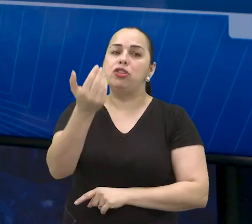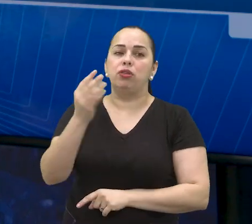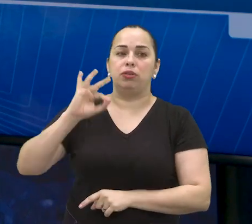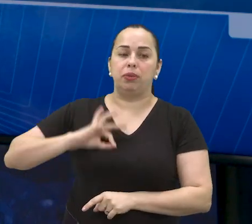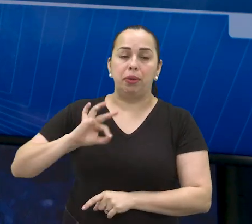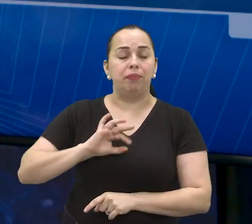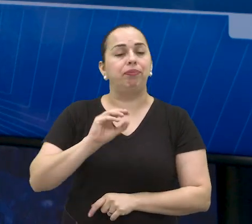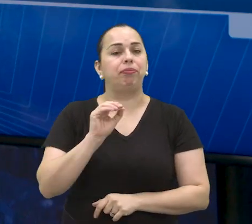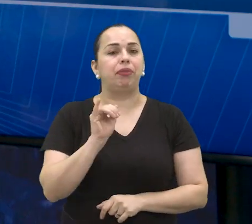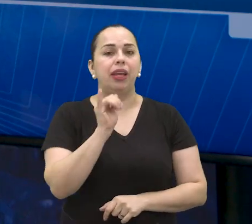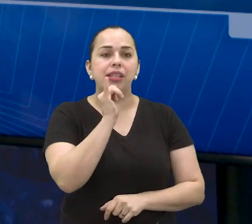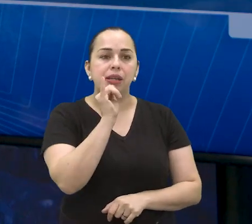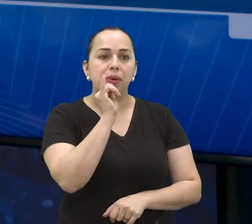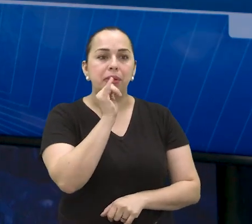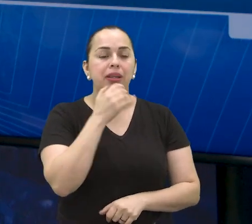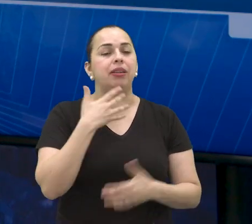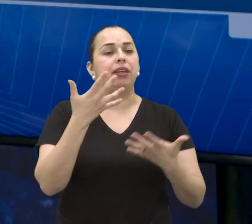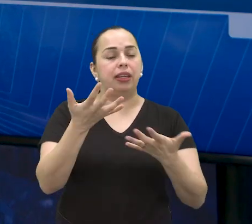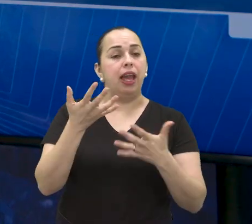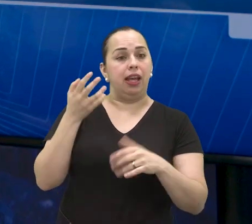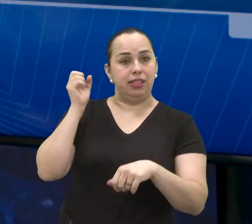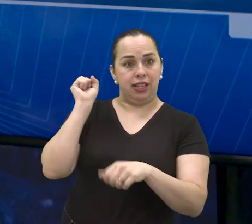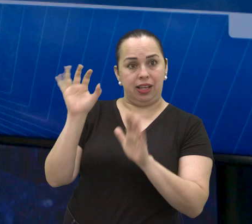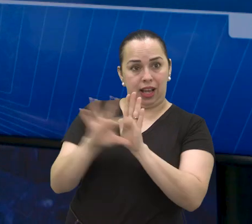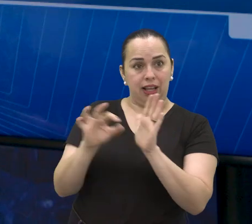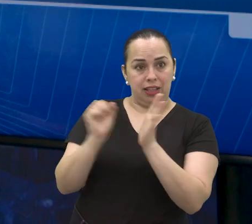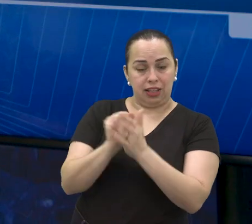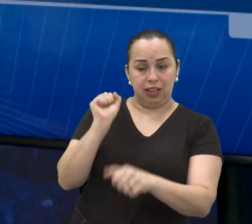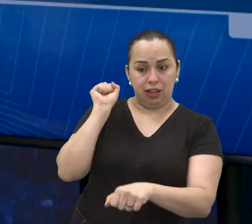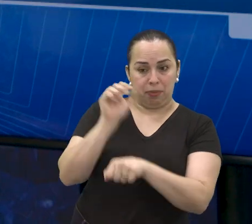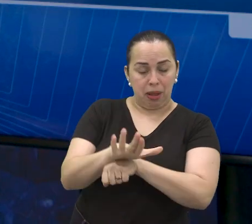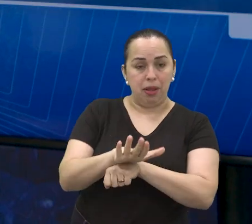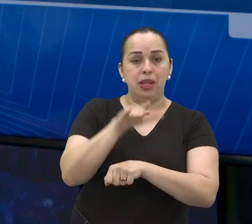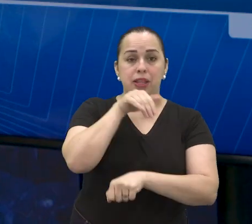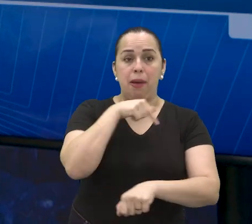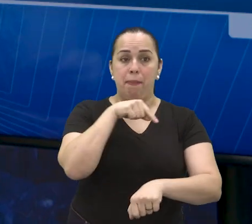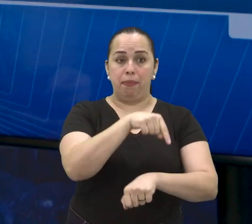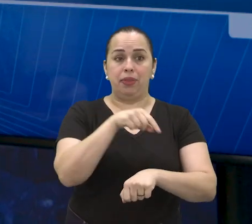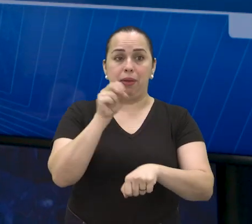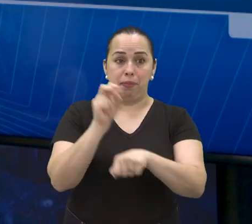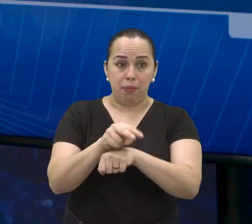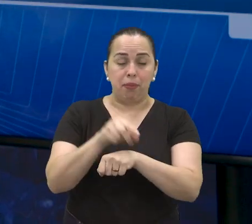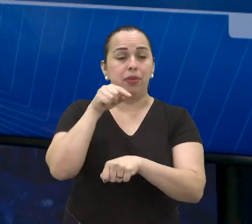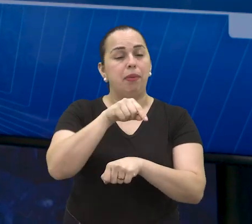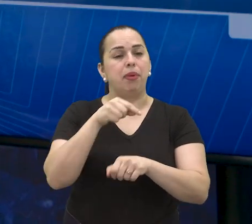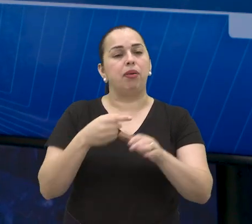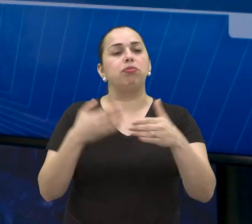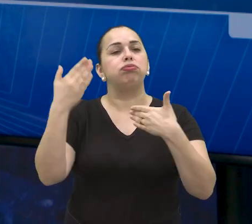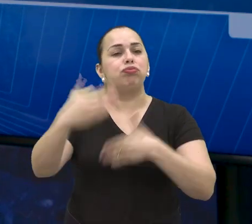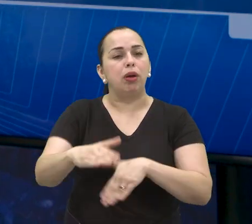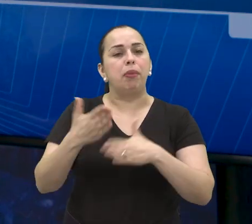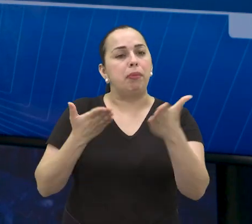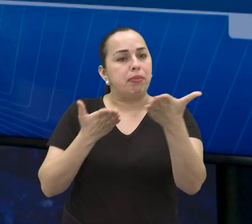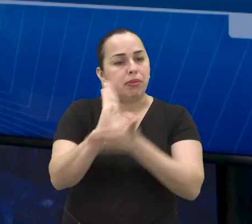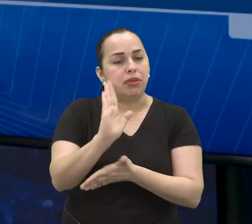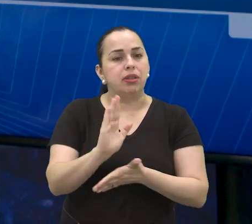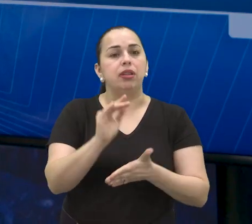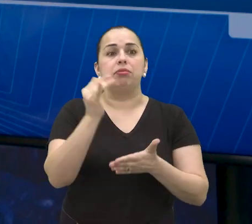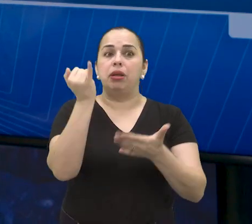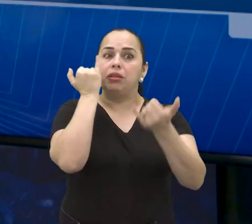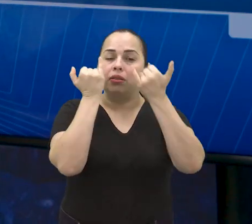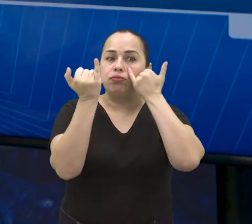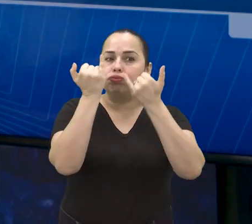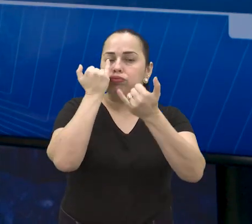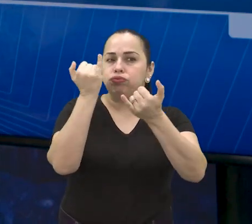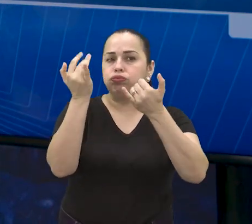uma vaga para a qual ela vai se candidatar, tenha passado no processo, então levar também essas informações, tê-las